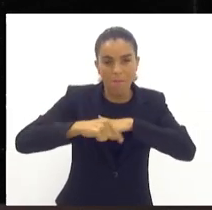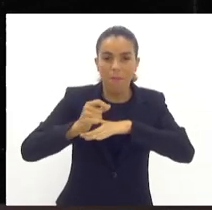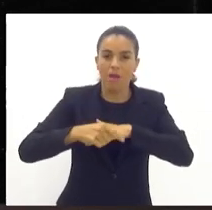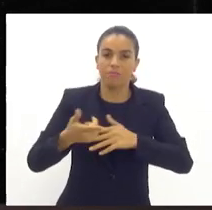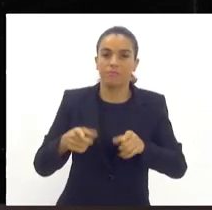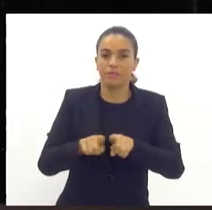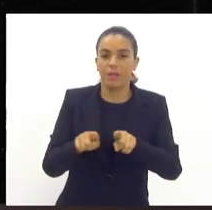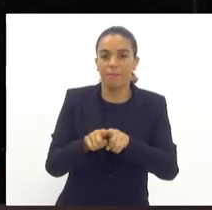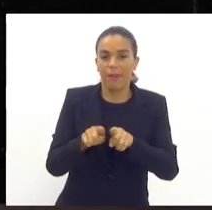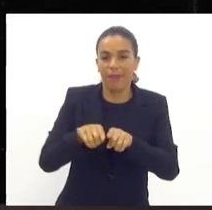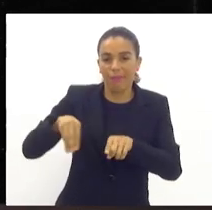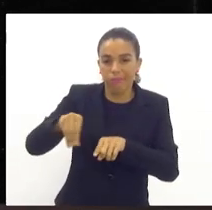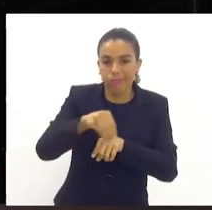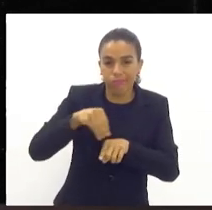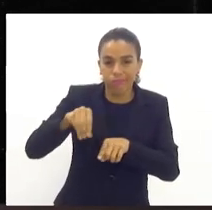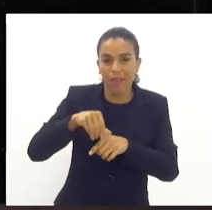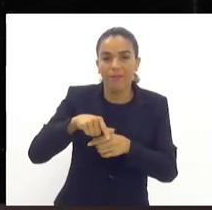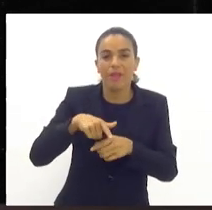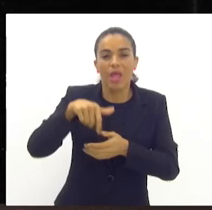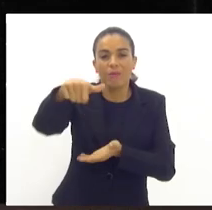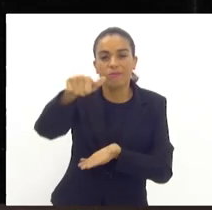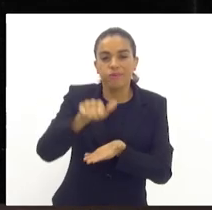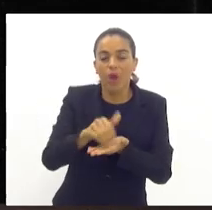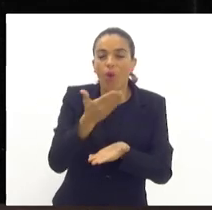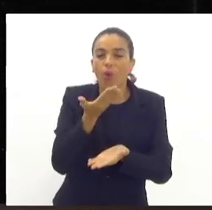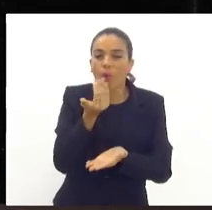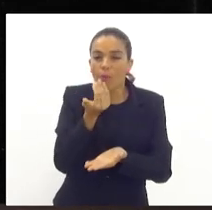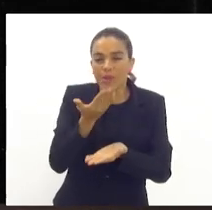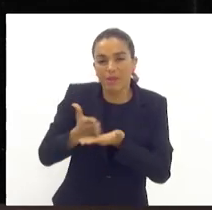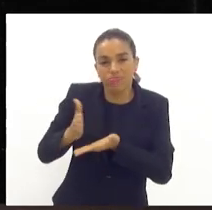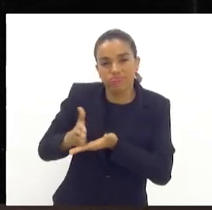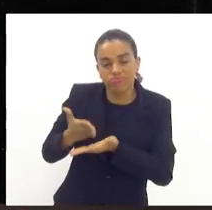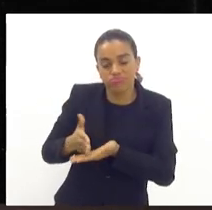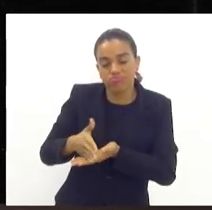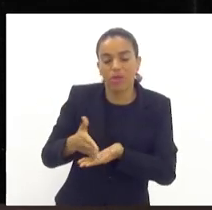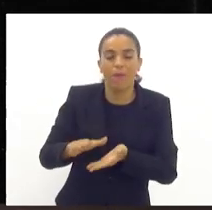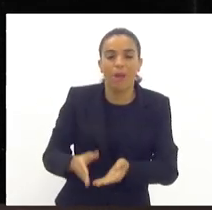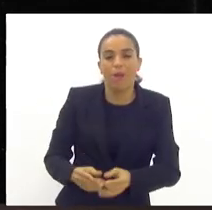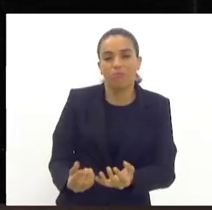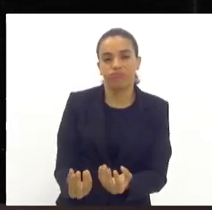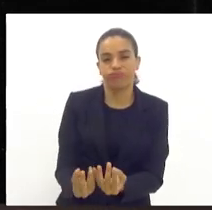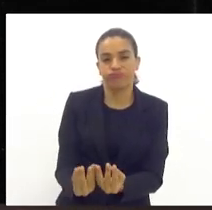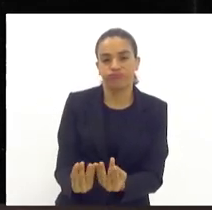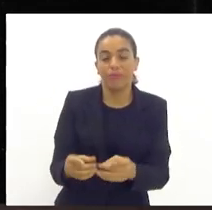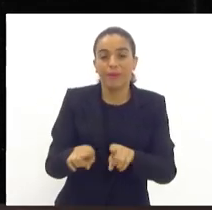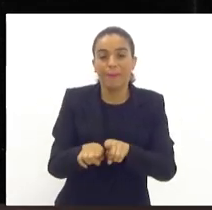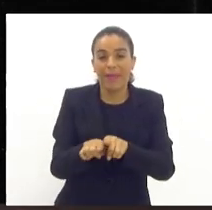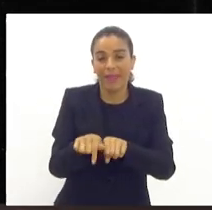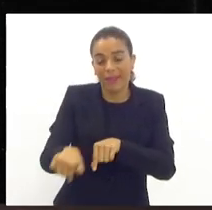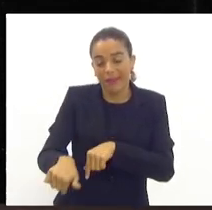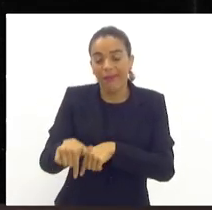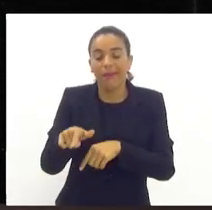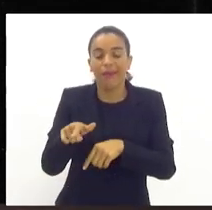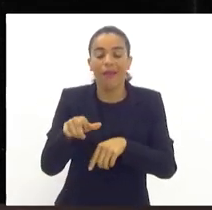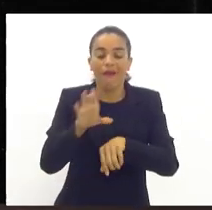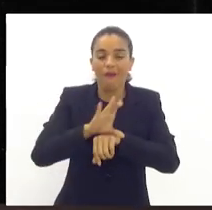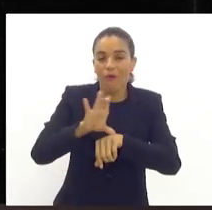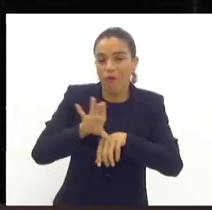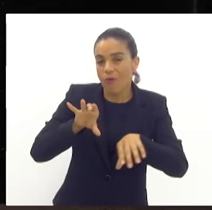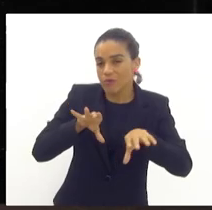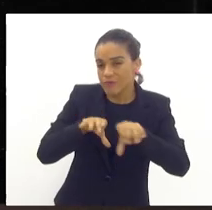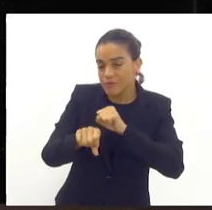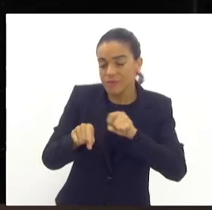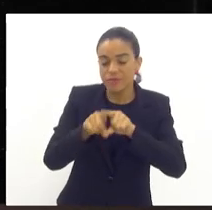adubo, técnicas de compostagem, uso racional da água, formas de aproveitamento dos alimentos, além de informações sobre a